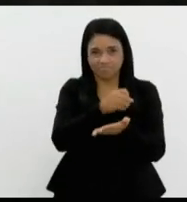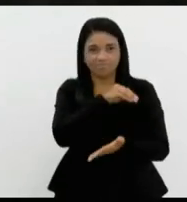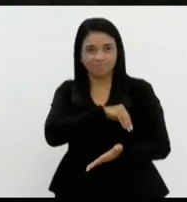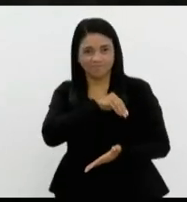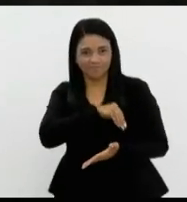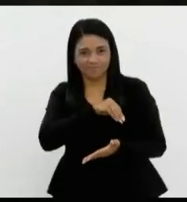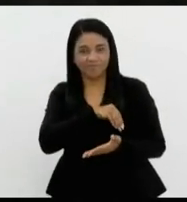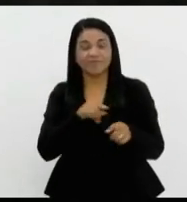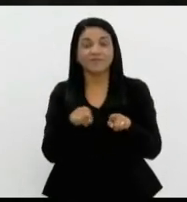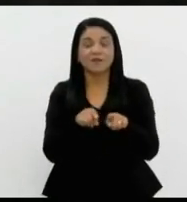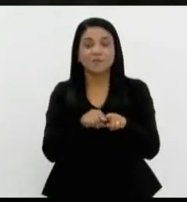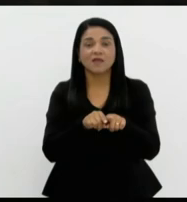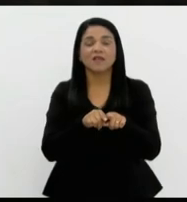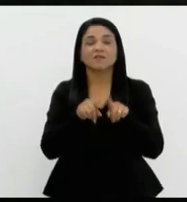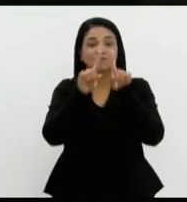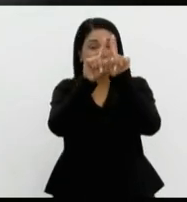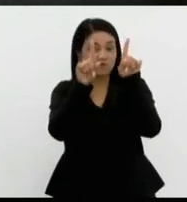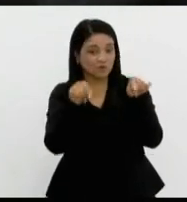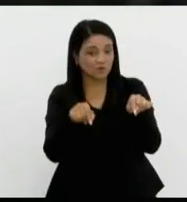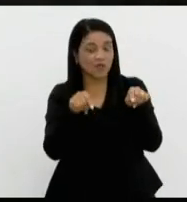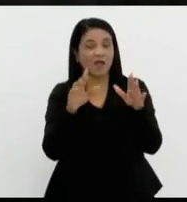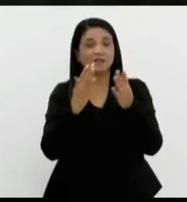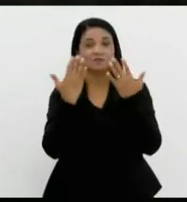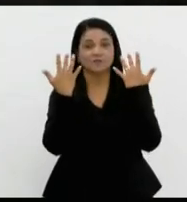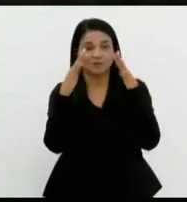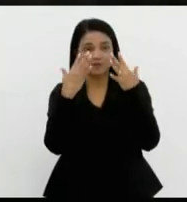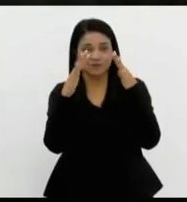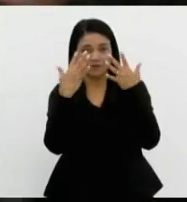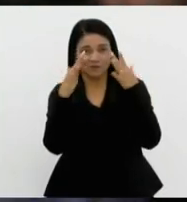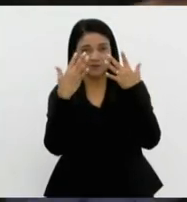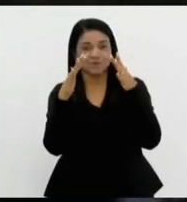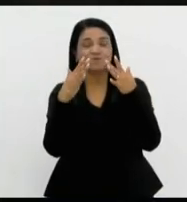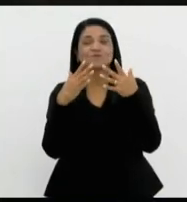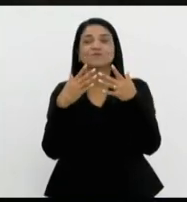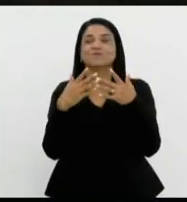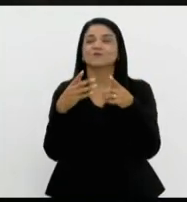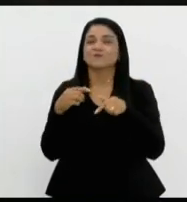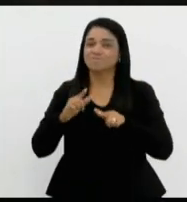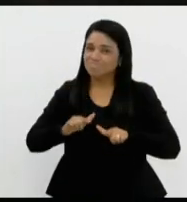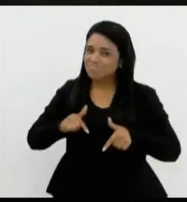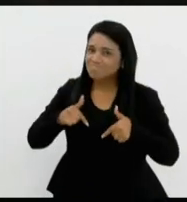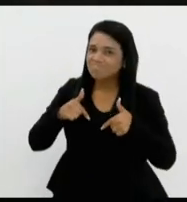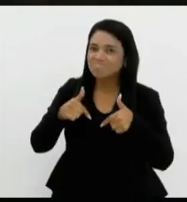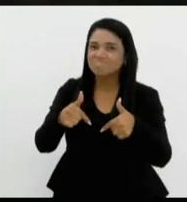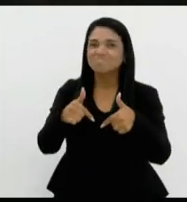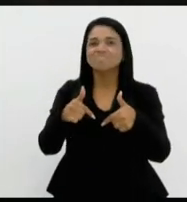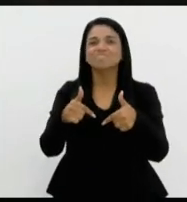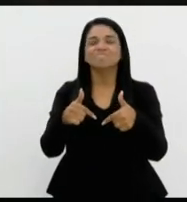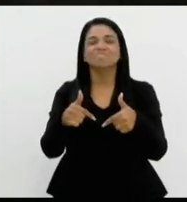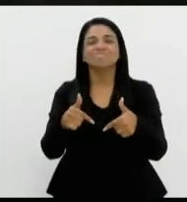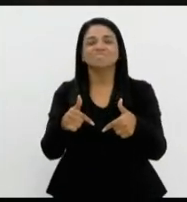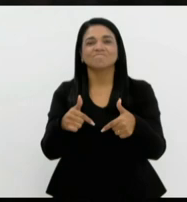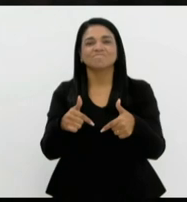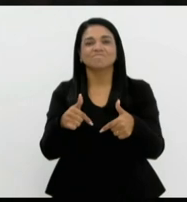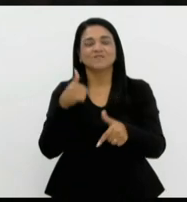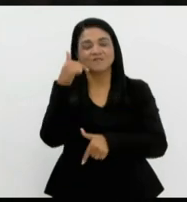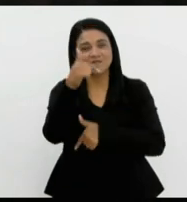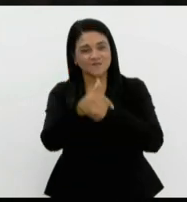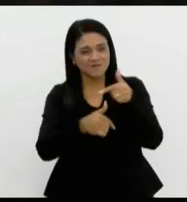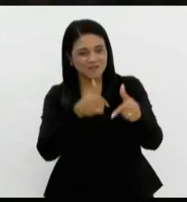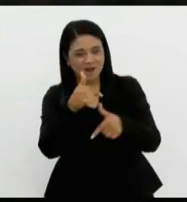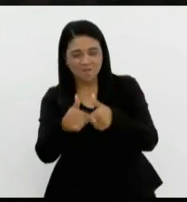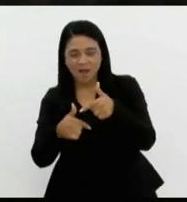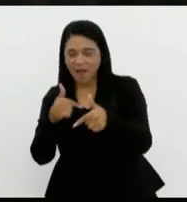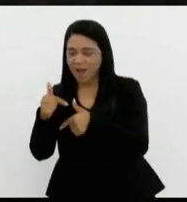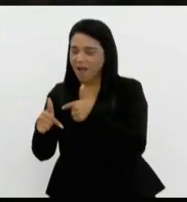nossos queridos funcionários, estamos todos aí, dando novamente a vocês esse trabalho de